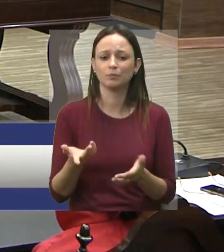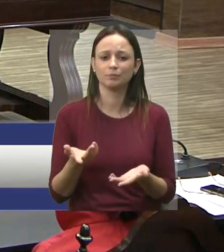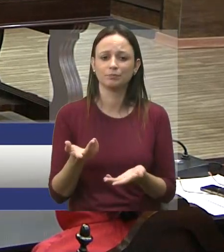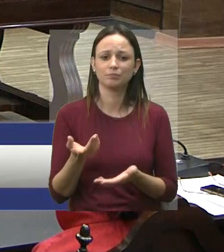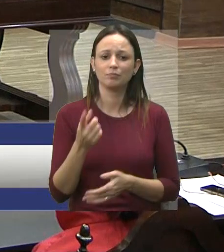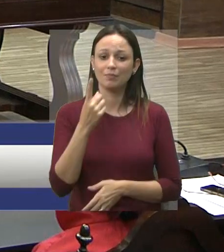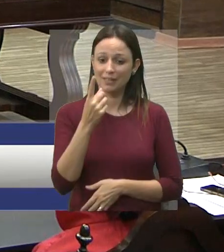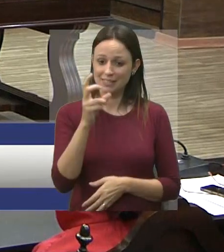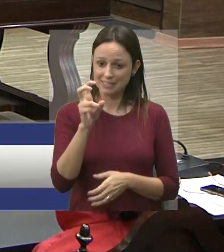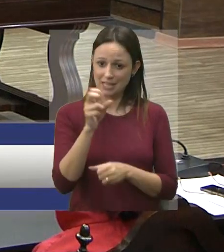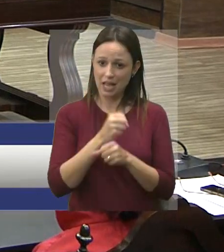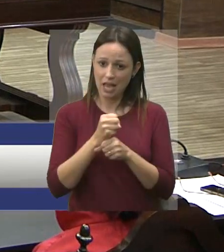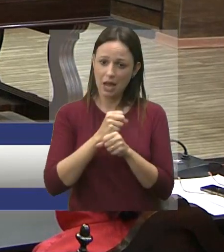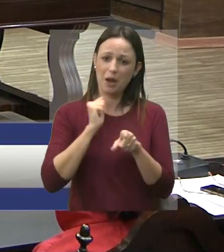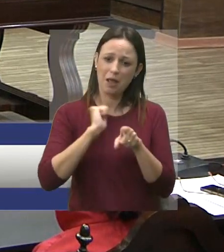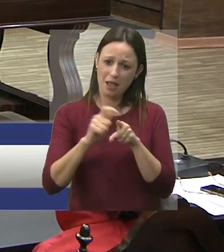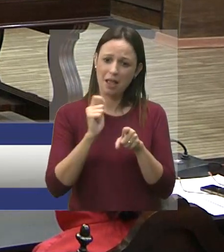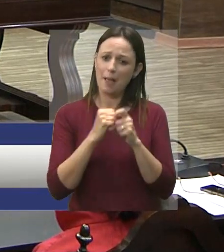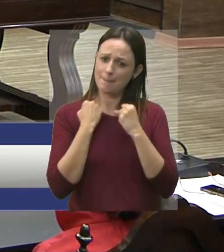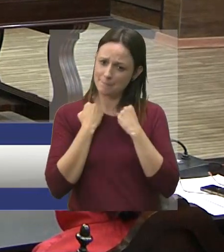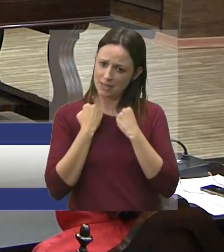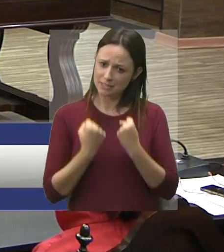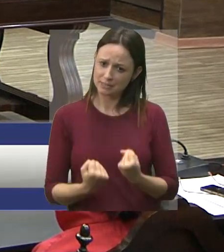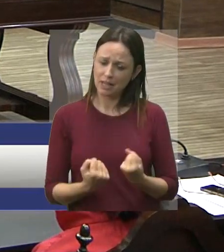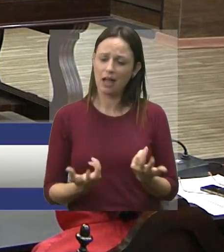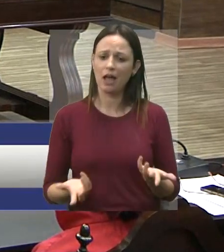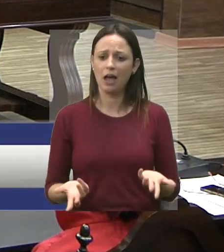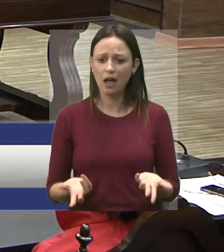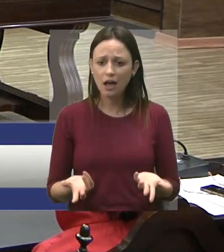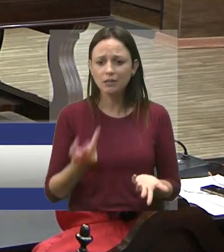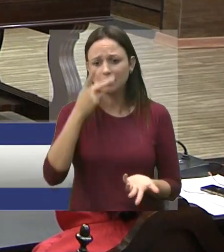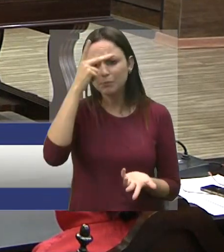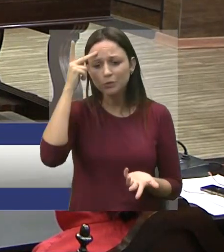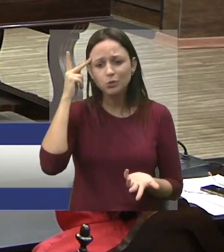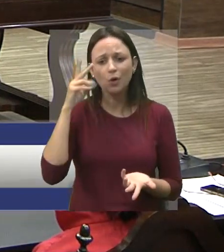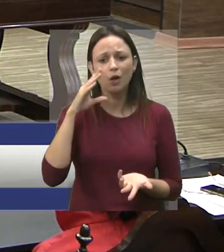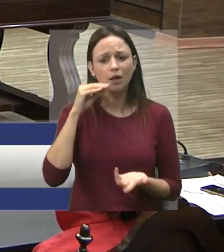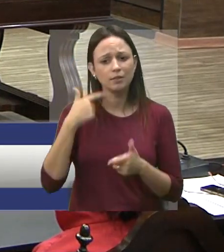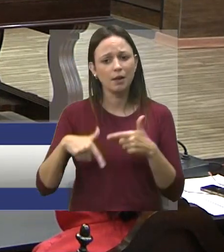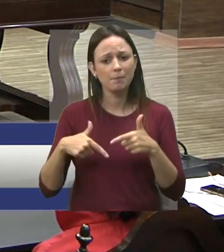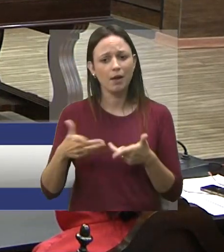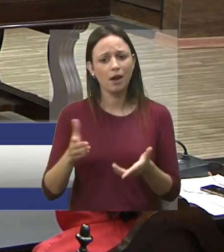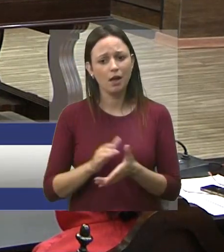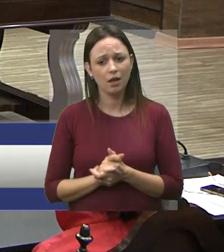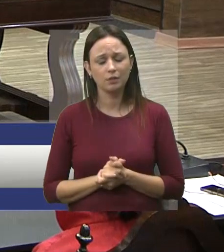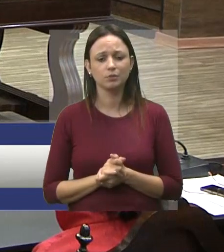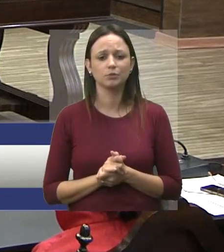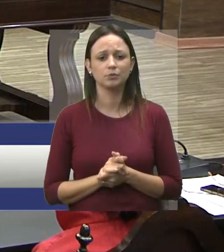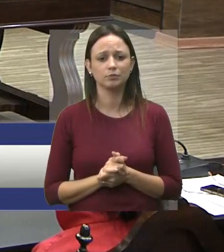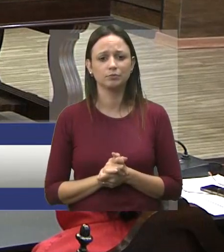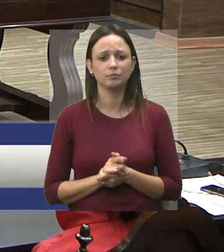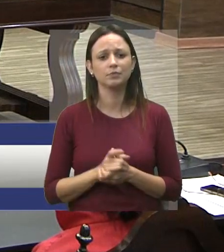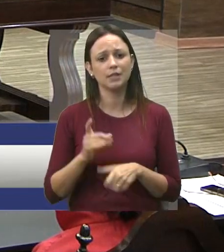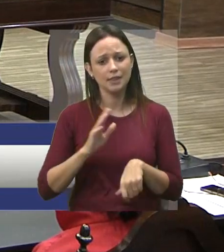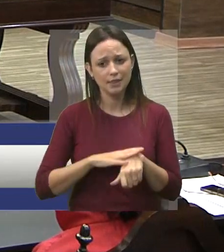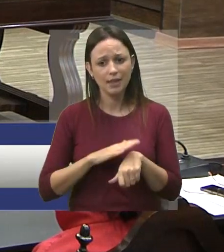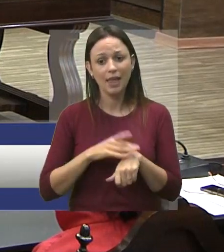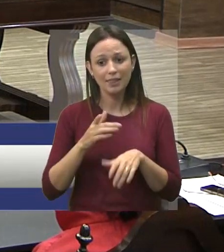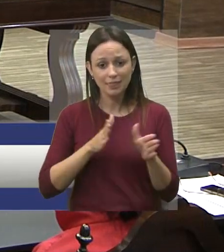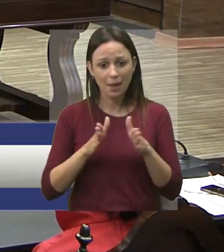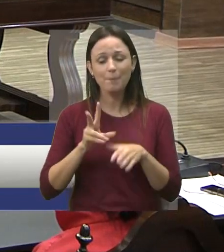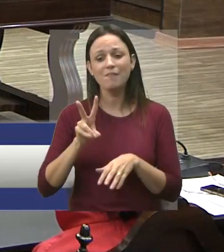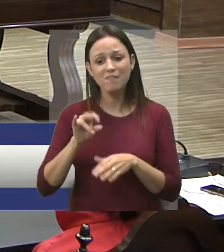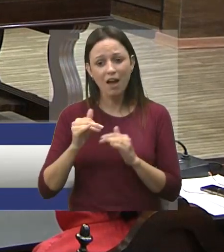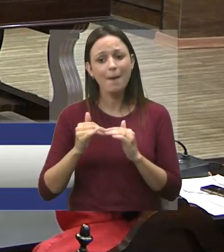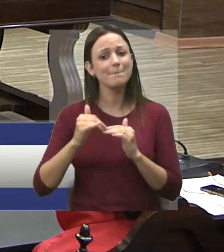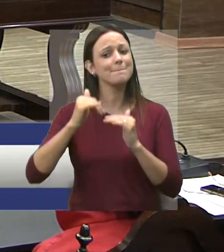é pesado para os trabalhadores. E esse tempo ainda vai aumentar, o que vai onerar